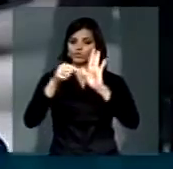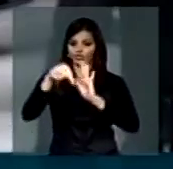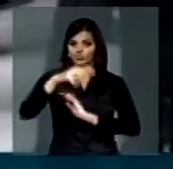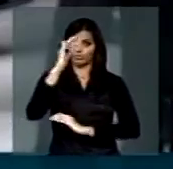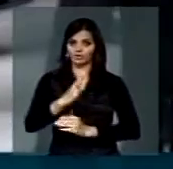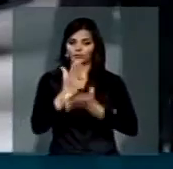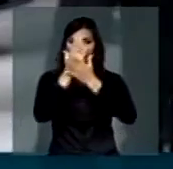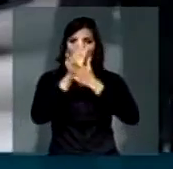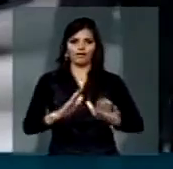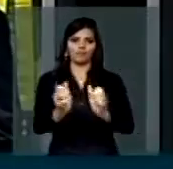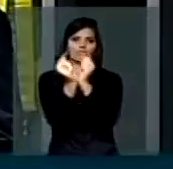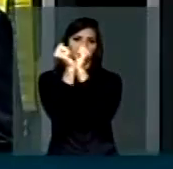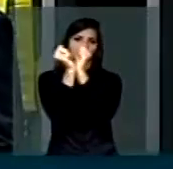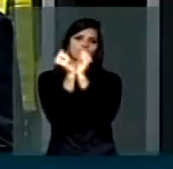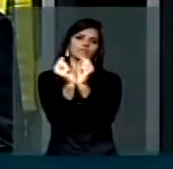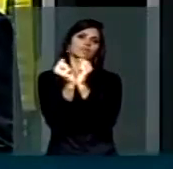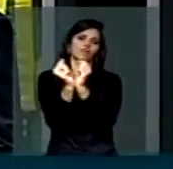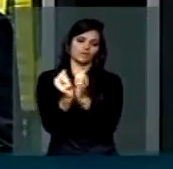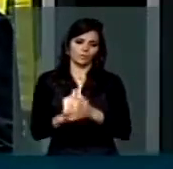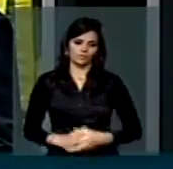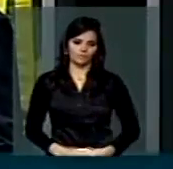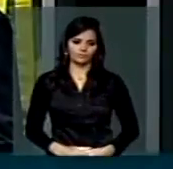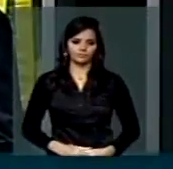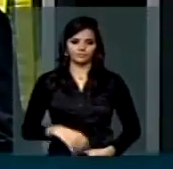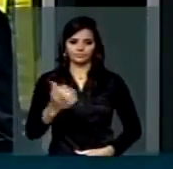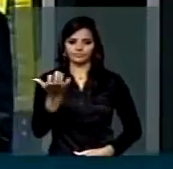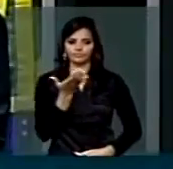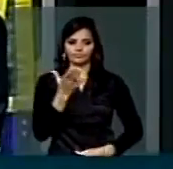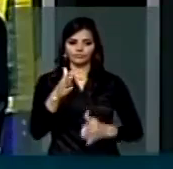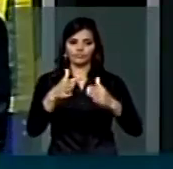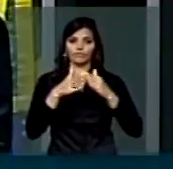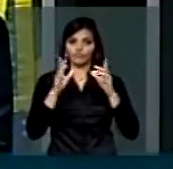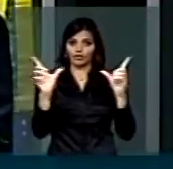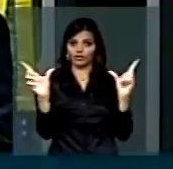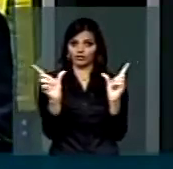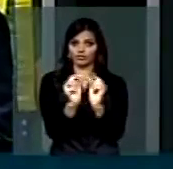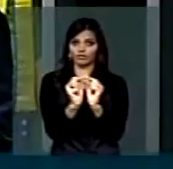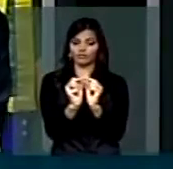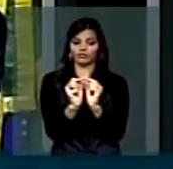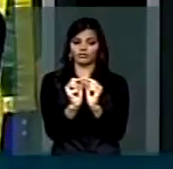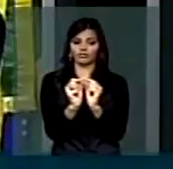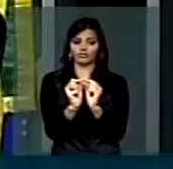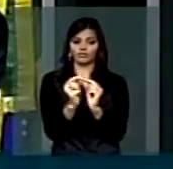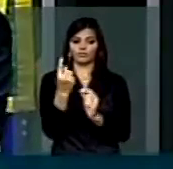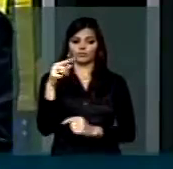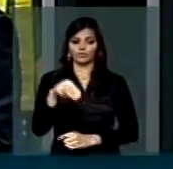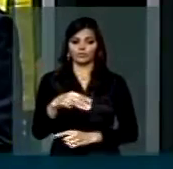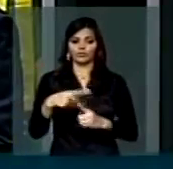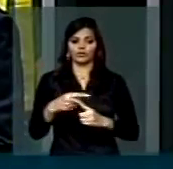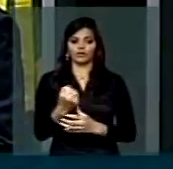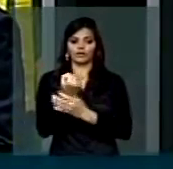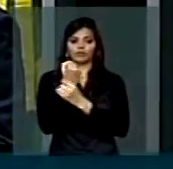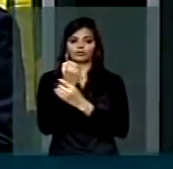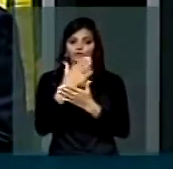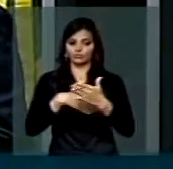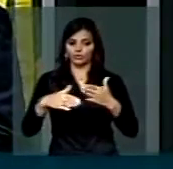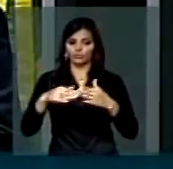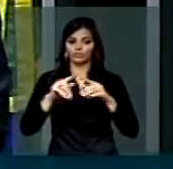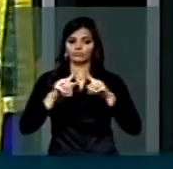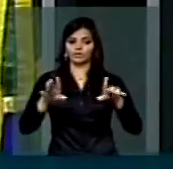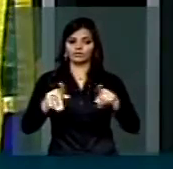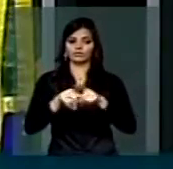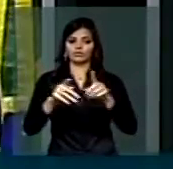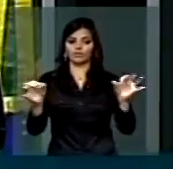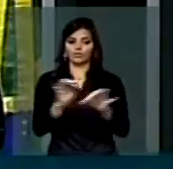escravidão. Gostaria apenas de pedir, para ser mais sintético, nos apartes, eu quero garantir o aparte de todos e depois